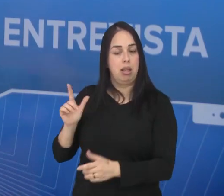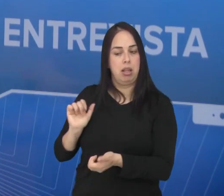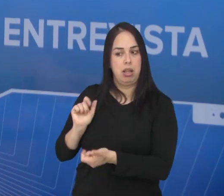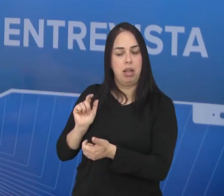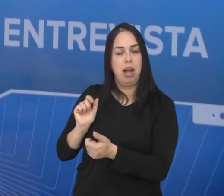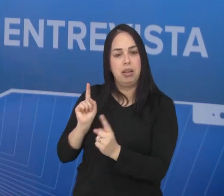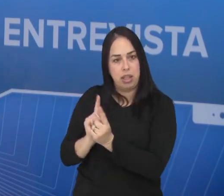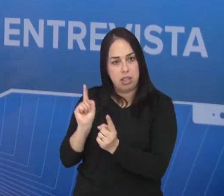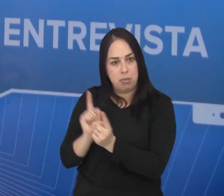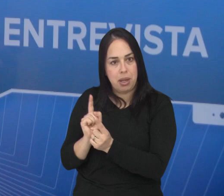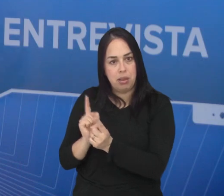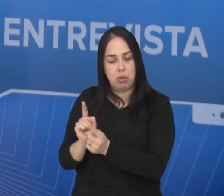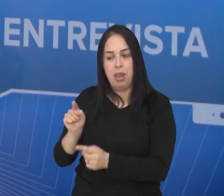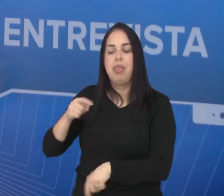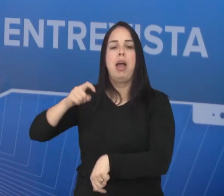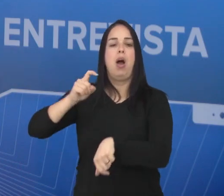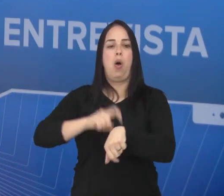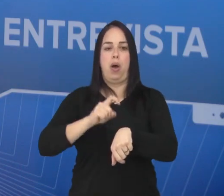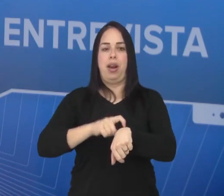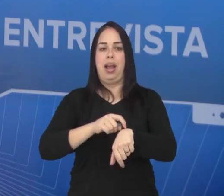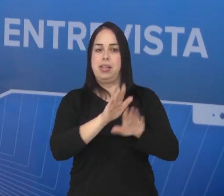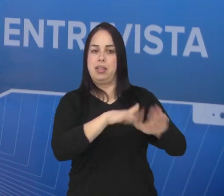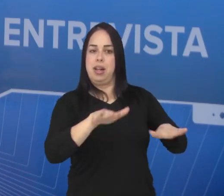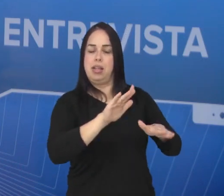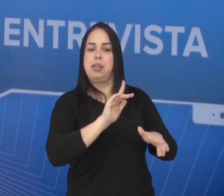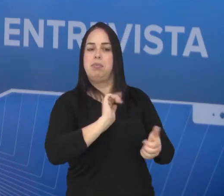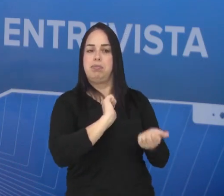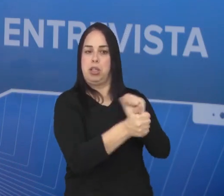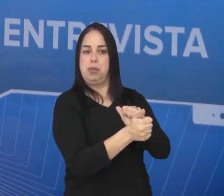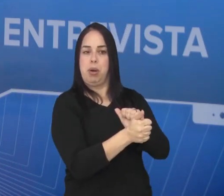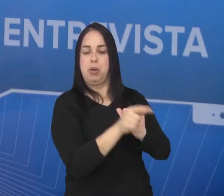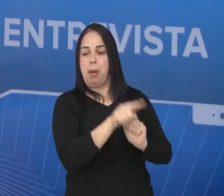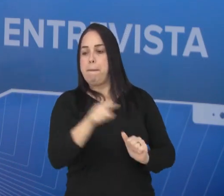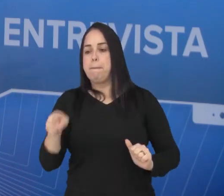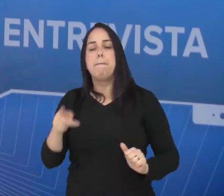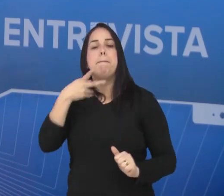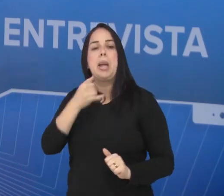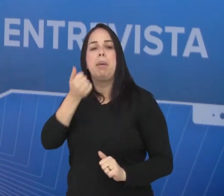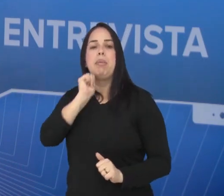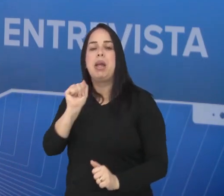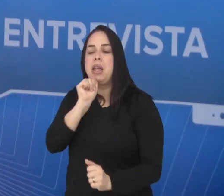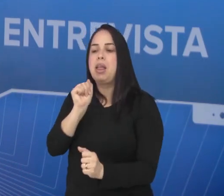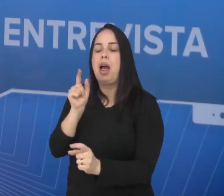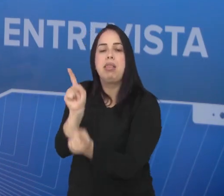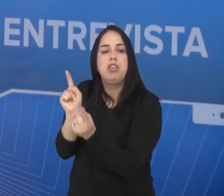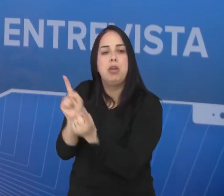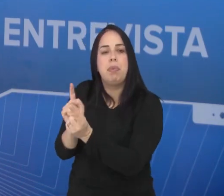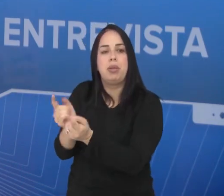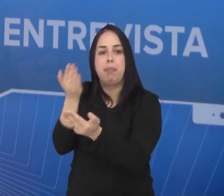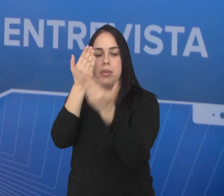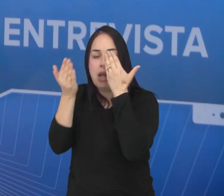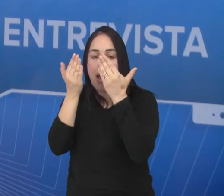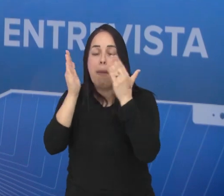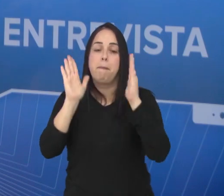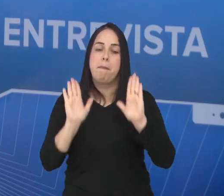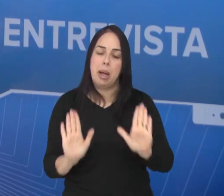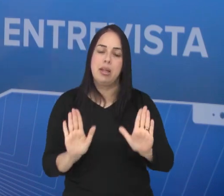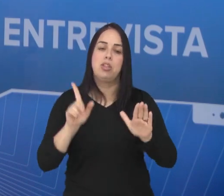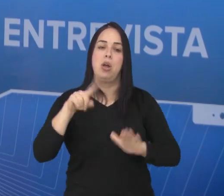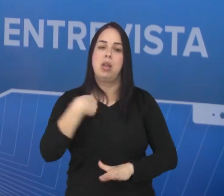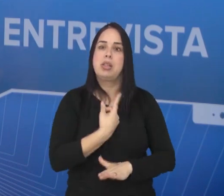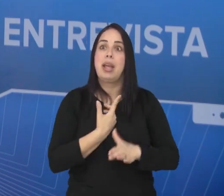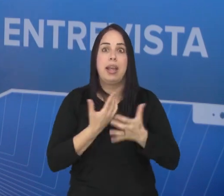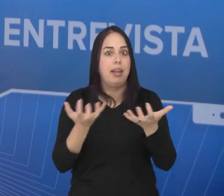tem esse atendimento enquanto o seu filho está praticando, né, uma modalidade esportiva, mas a gente gostaria que fosse ampliado para todas